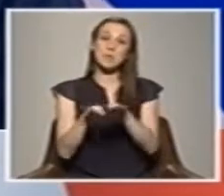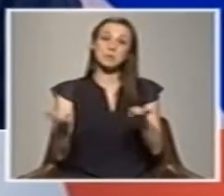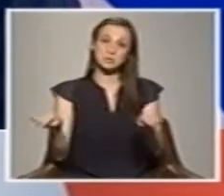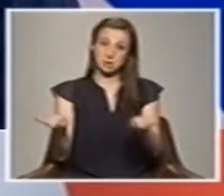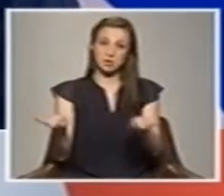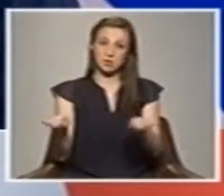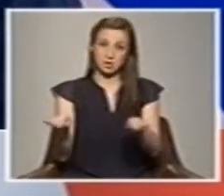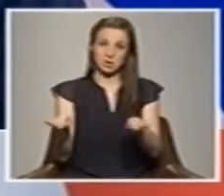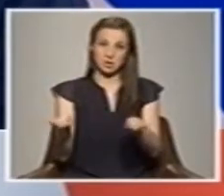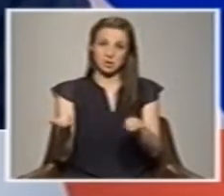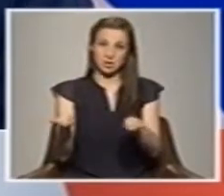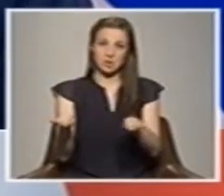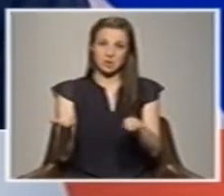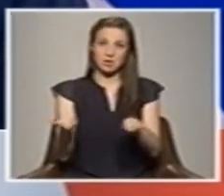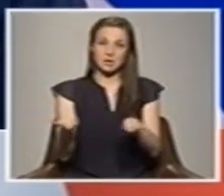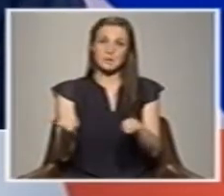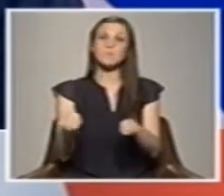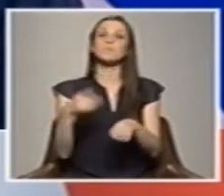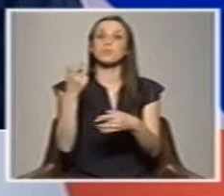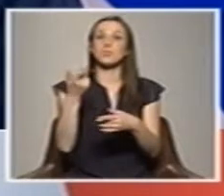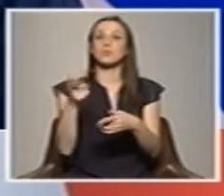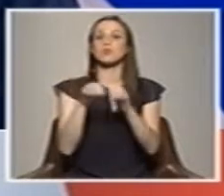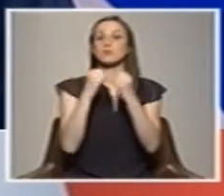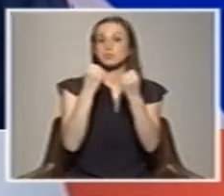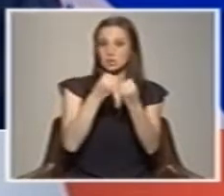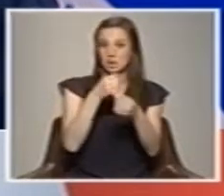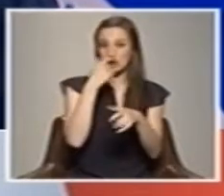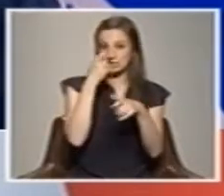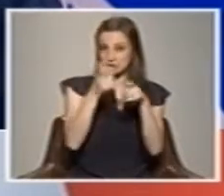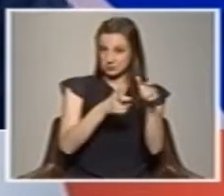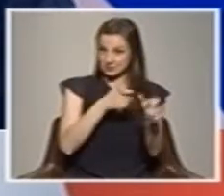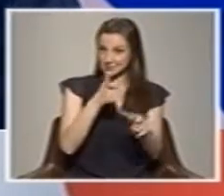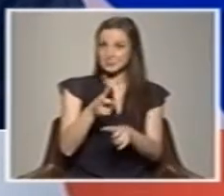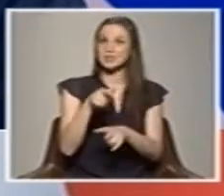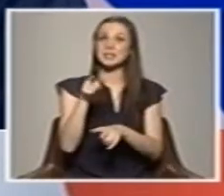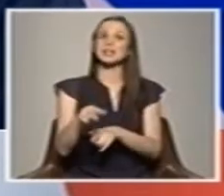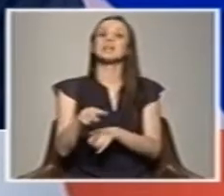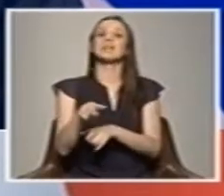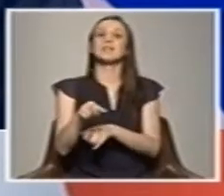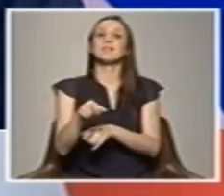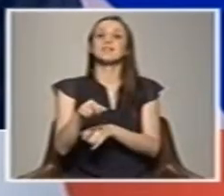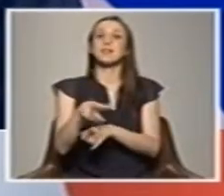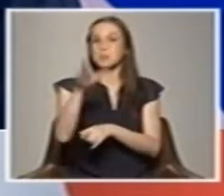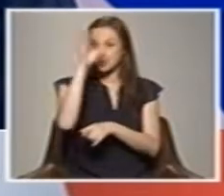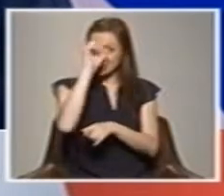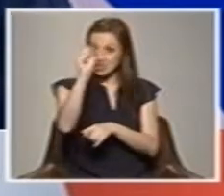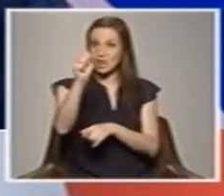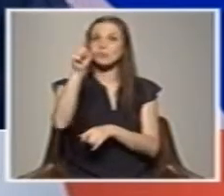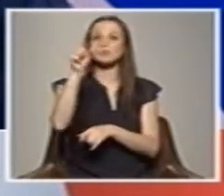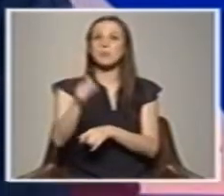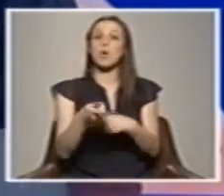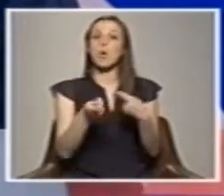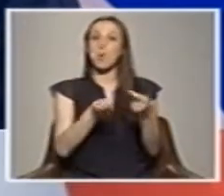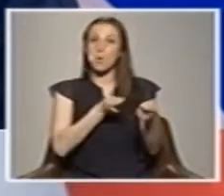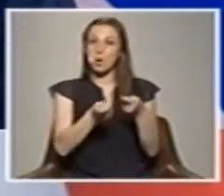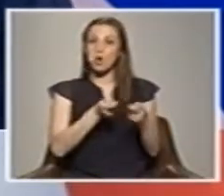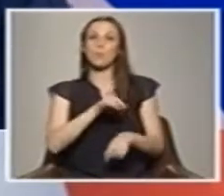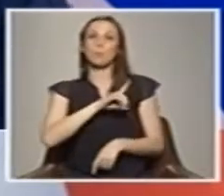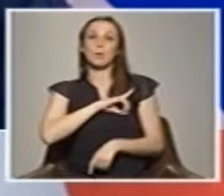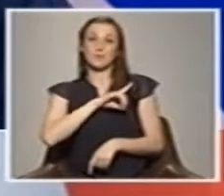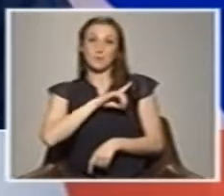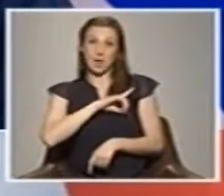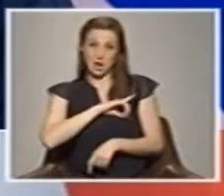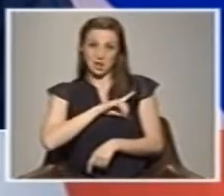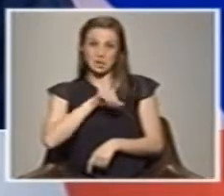partes interessadas que venham desde a sociedade civil, vários ministérios, e organizações privadas e organizações